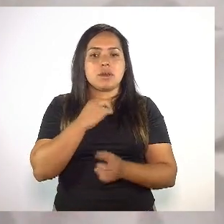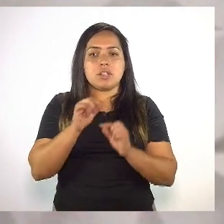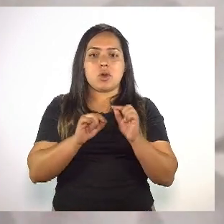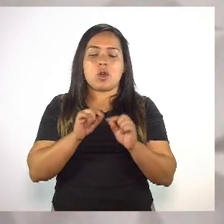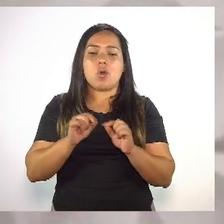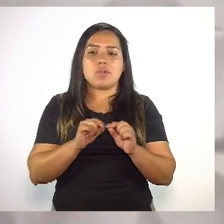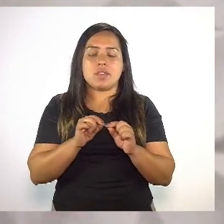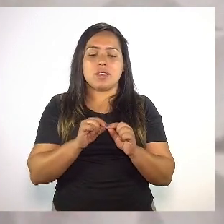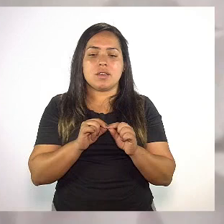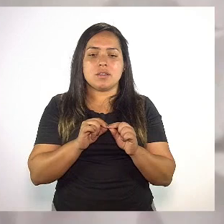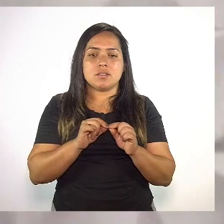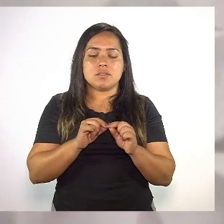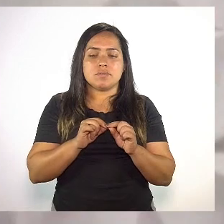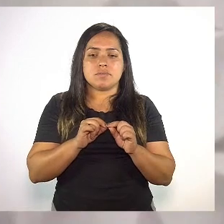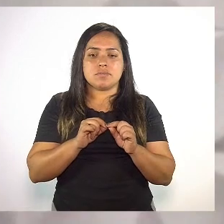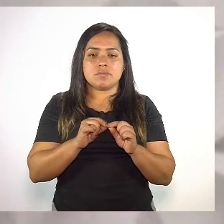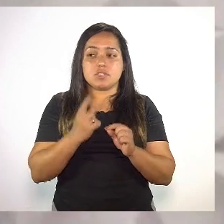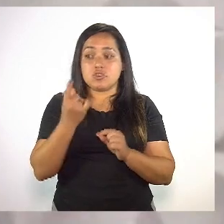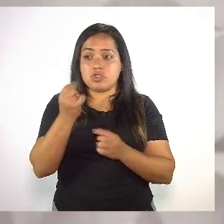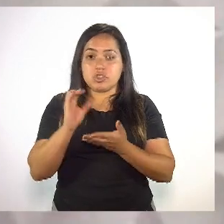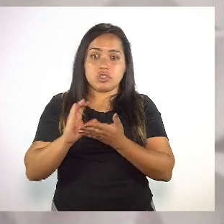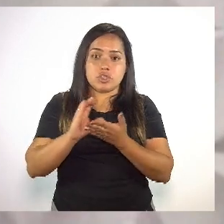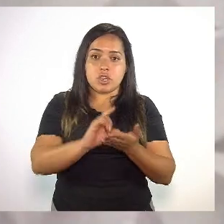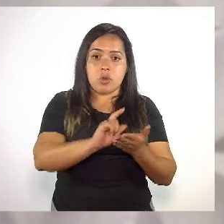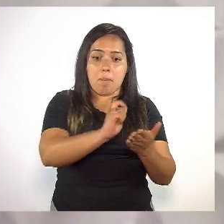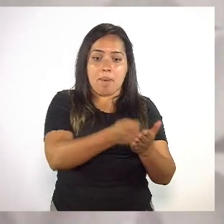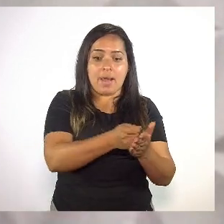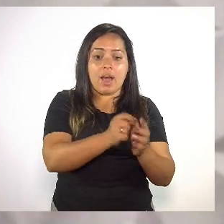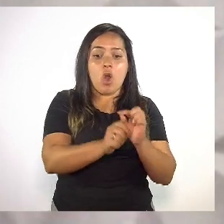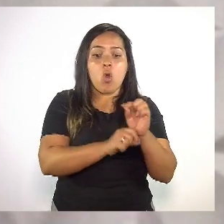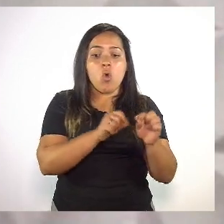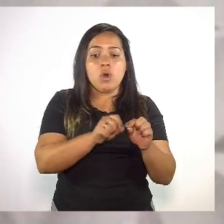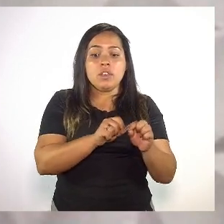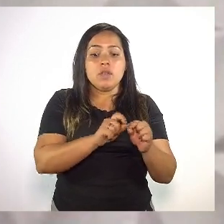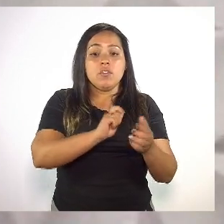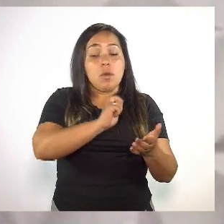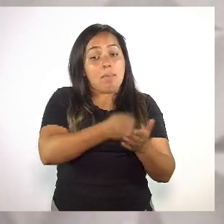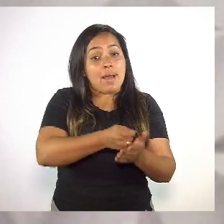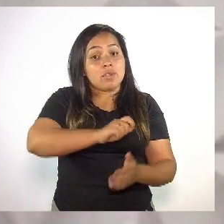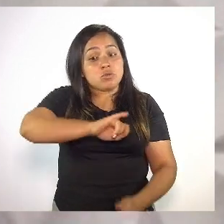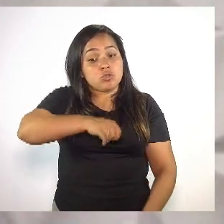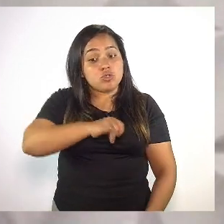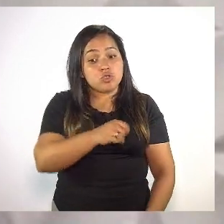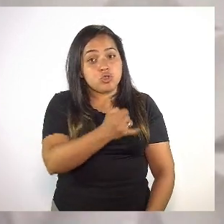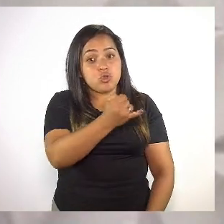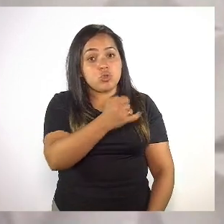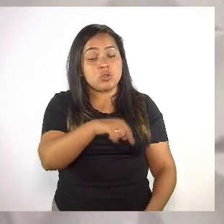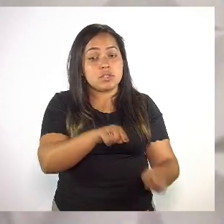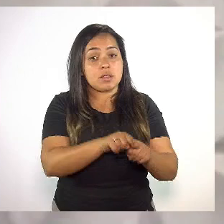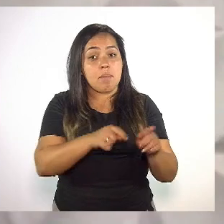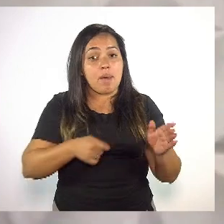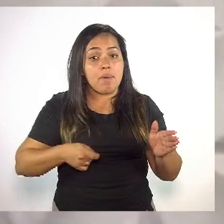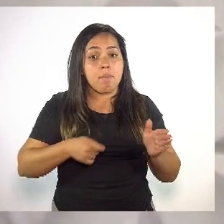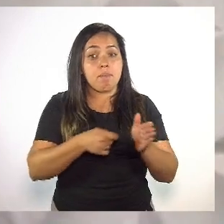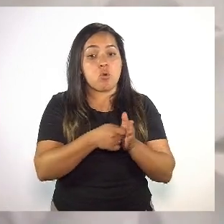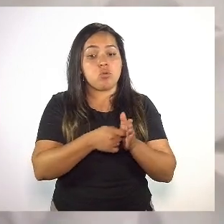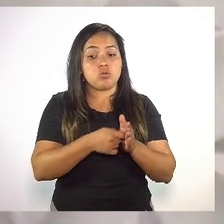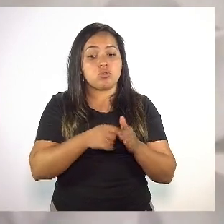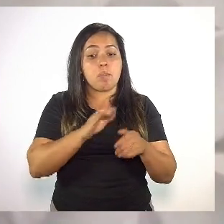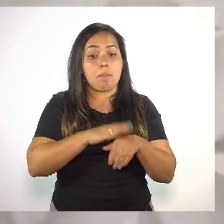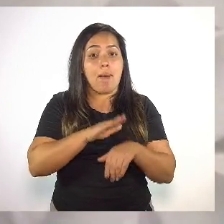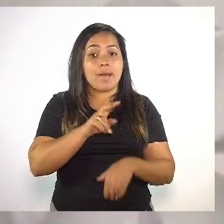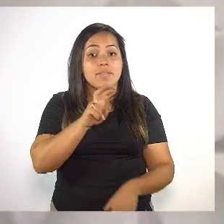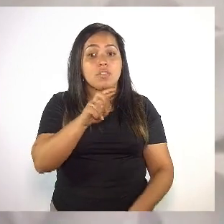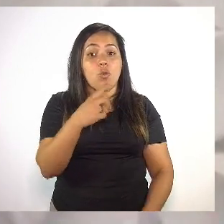considerado despesas aquilo que foi gasto com juros e multas no valor aí de mais de 51